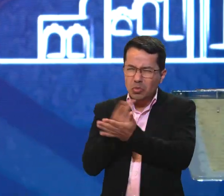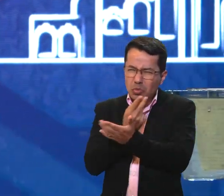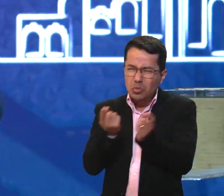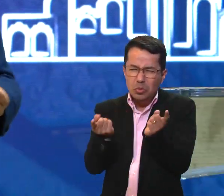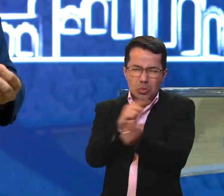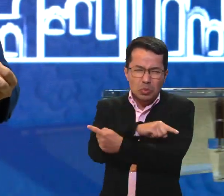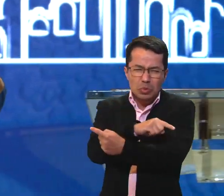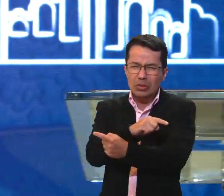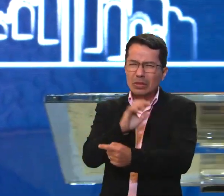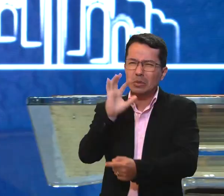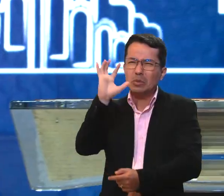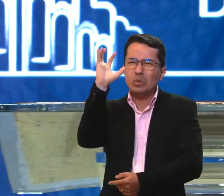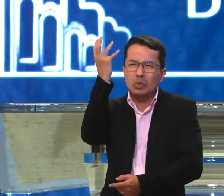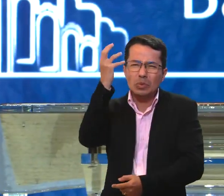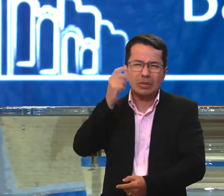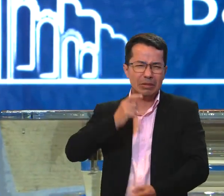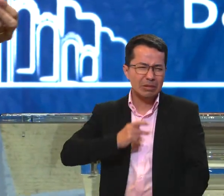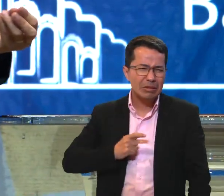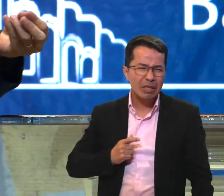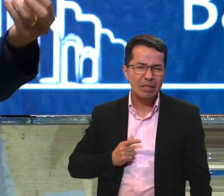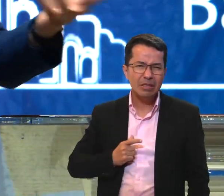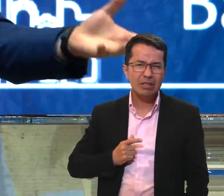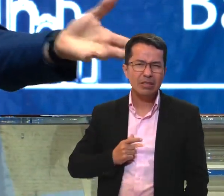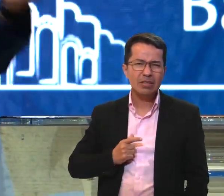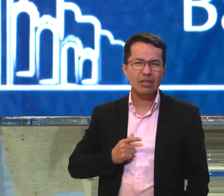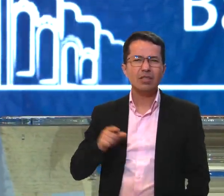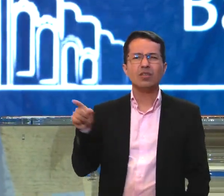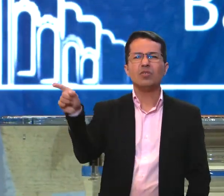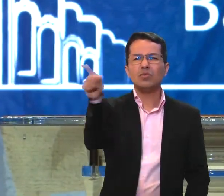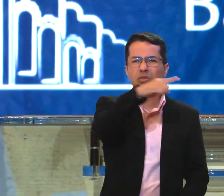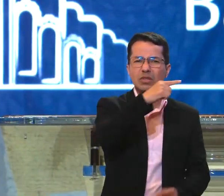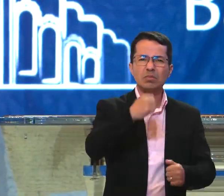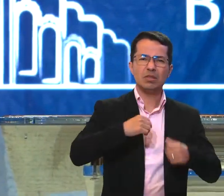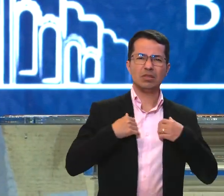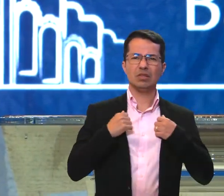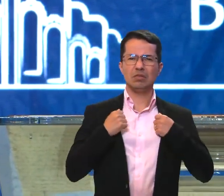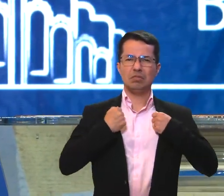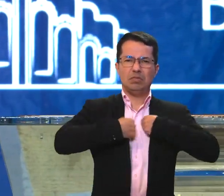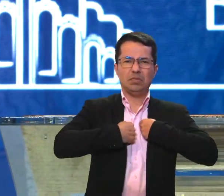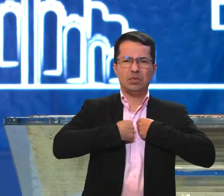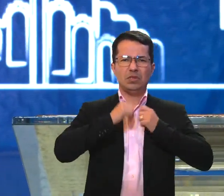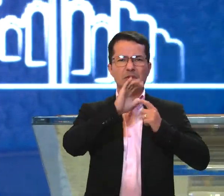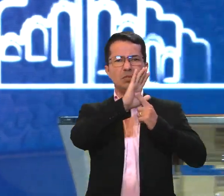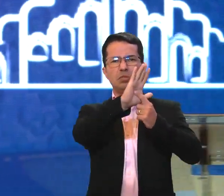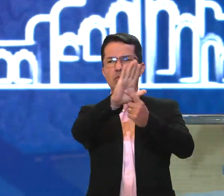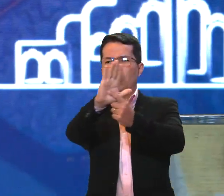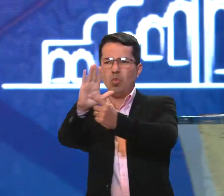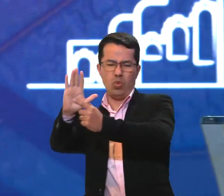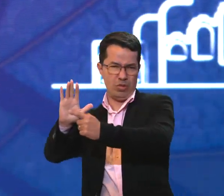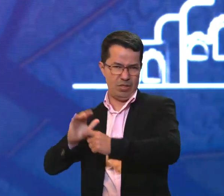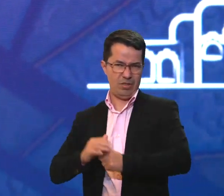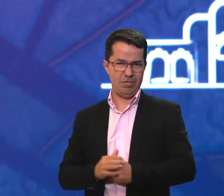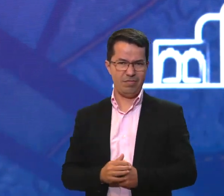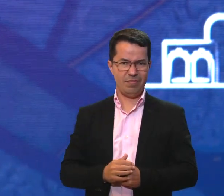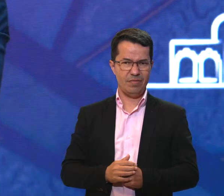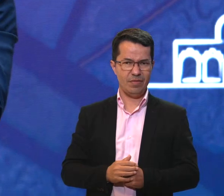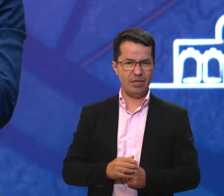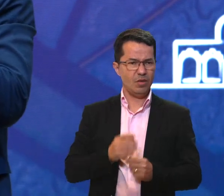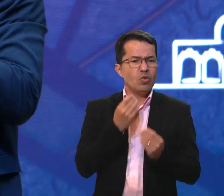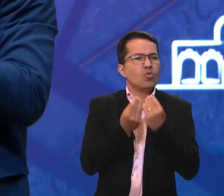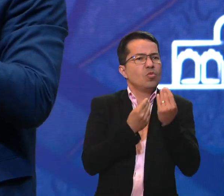é, tornem o luto de vocês visível. Como eles faziam no passado? Eles vestiam roupas de